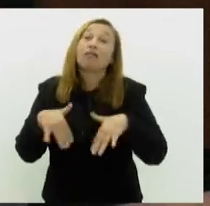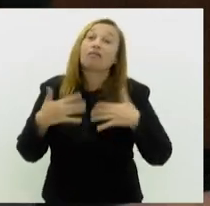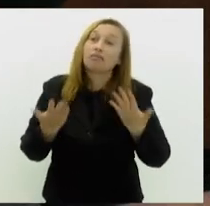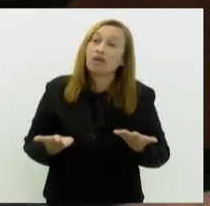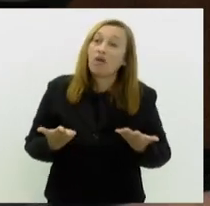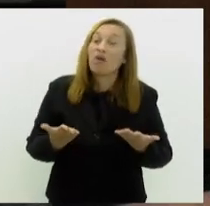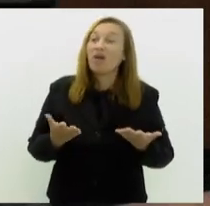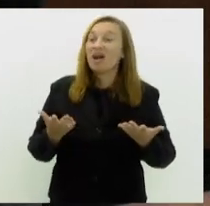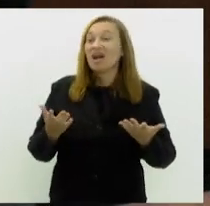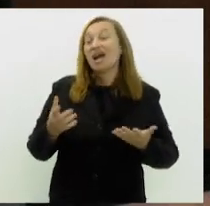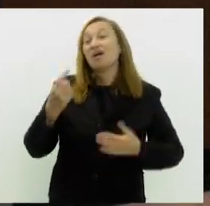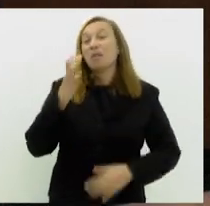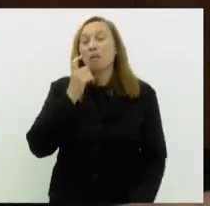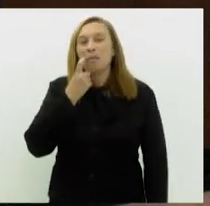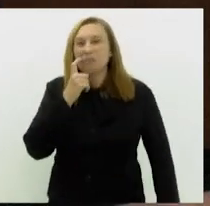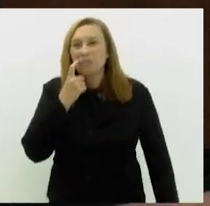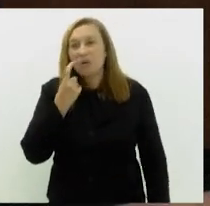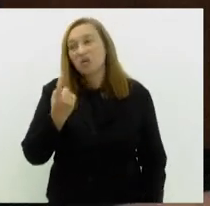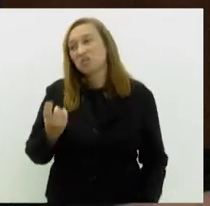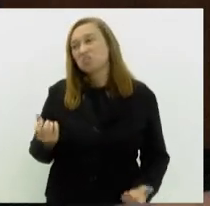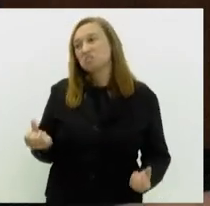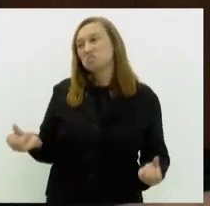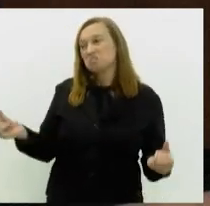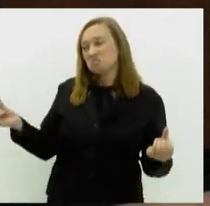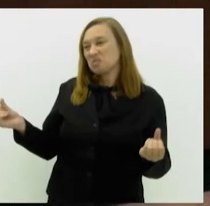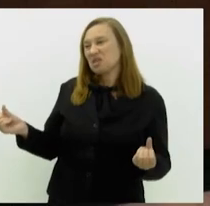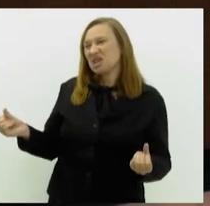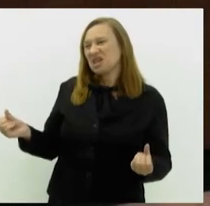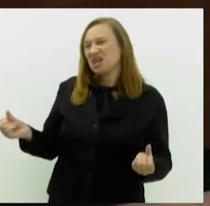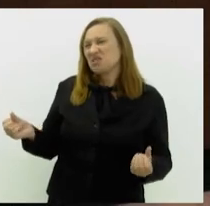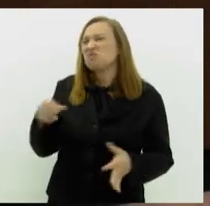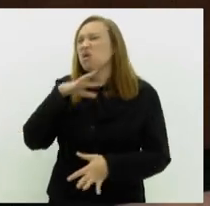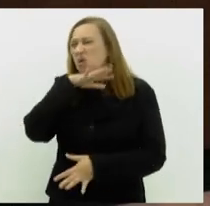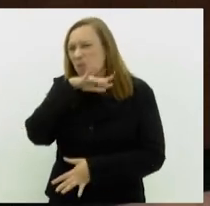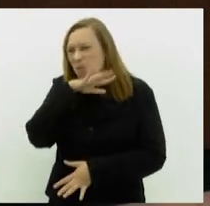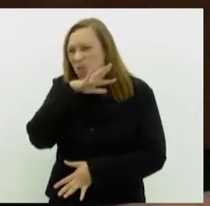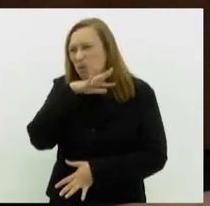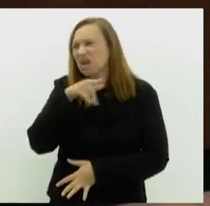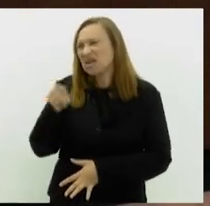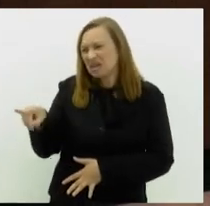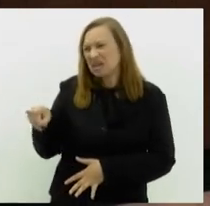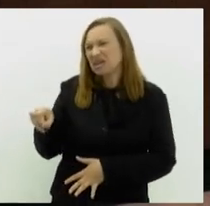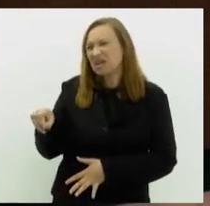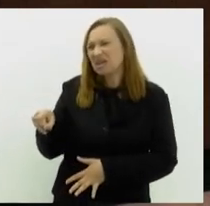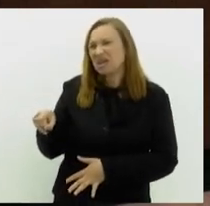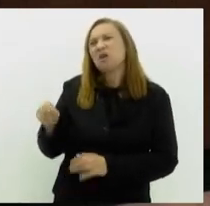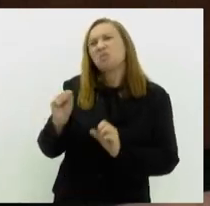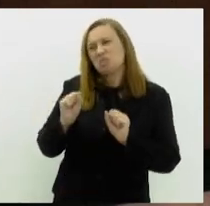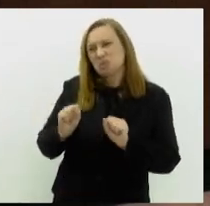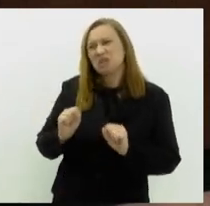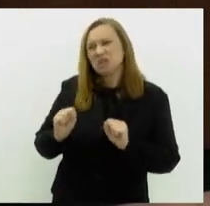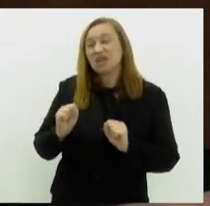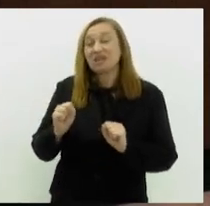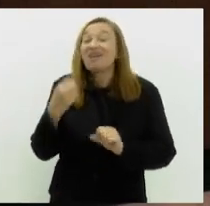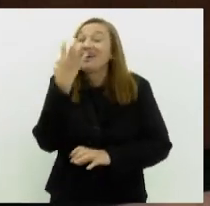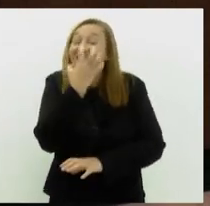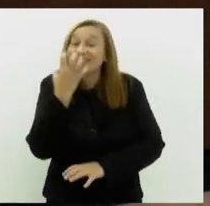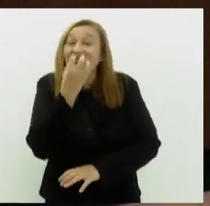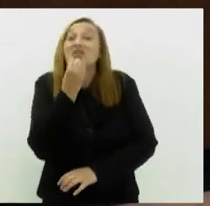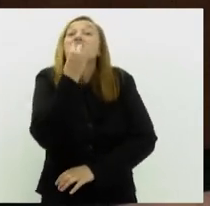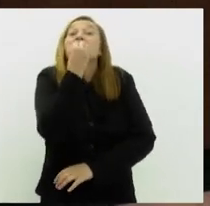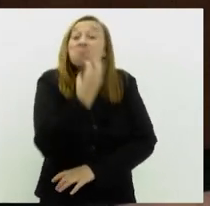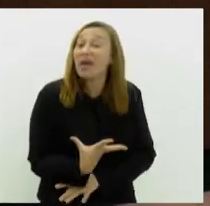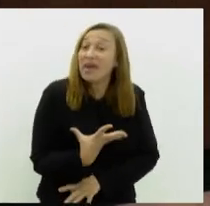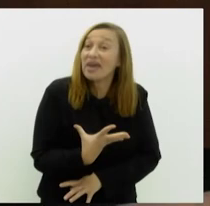ali a Madonna deixou cair, ao meu ver, o nível, porque poderia ter, de fato, proporcionado um espetáculo muito